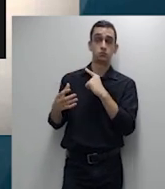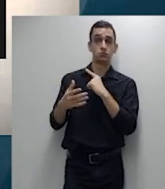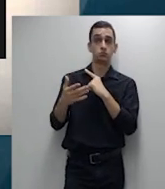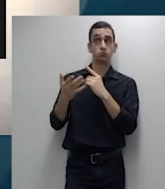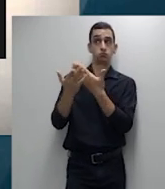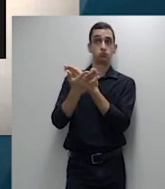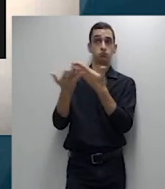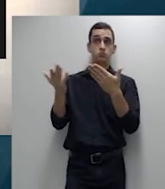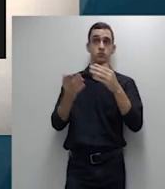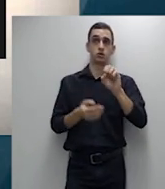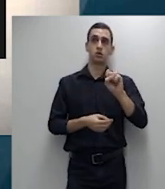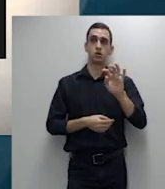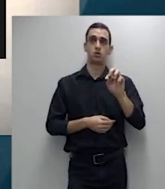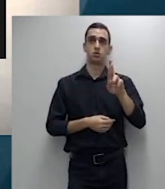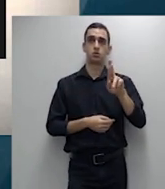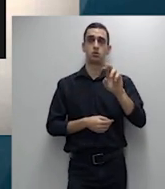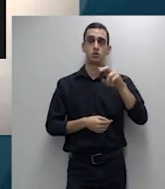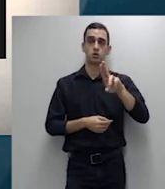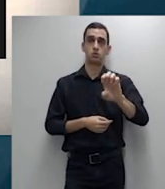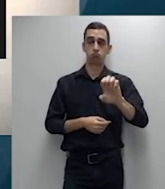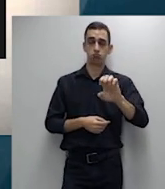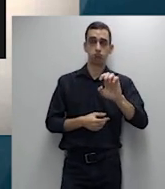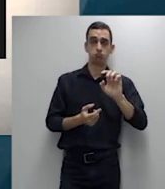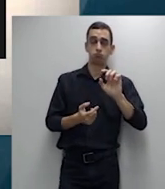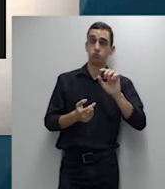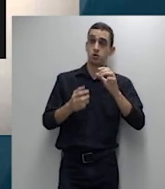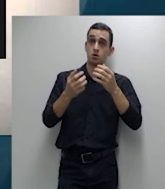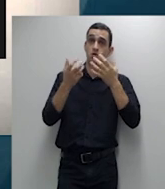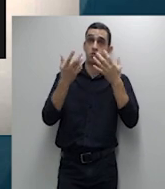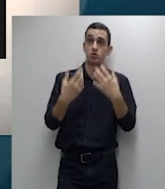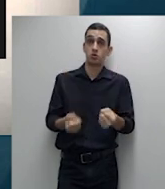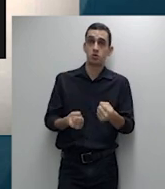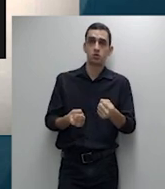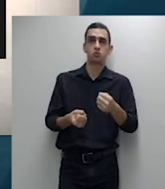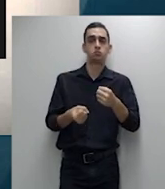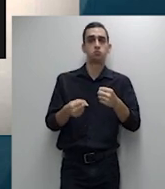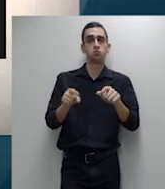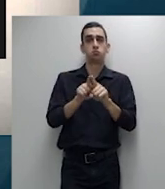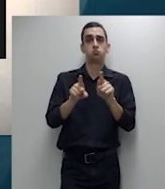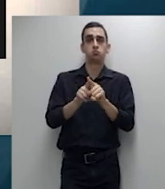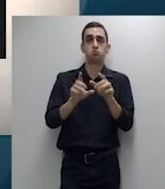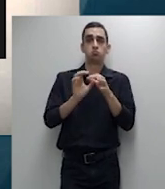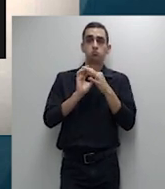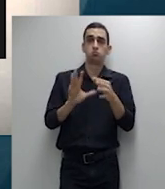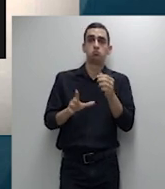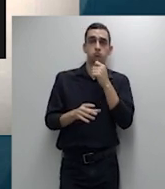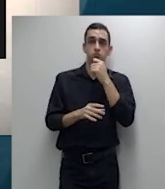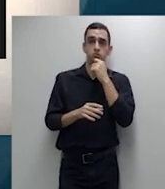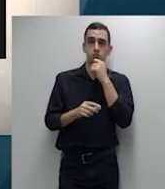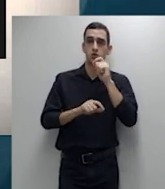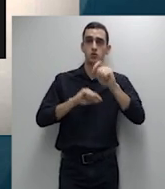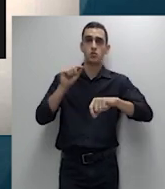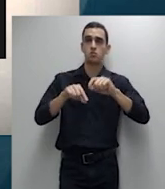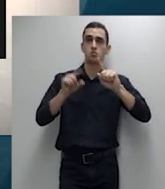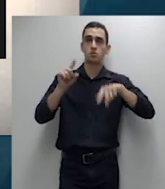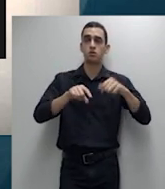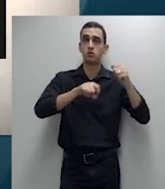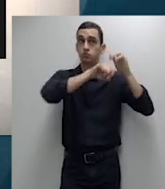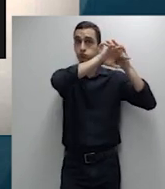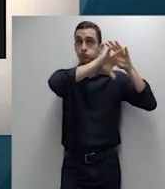ela não existe ninguém altera o sinal gerado em terra pelas associadas